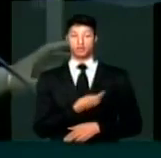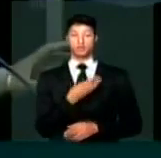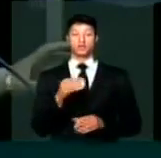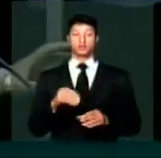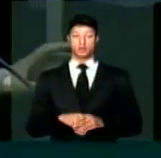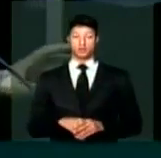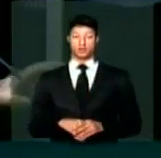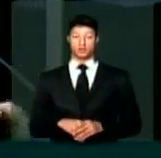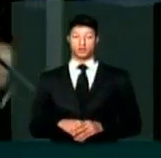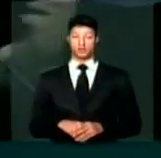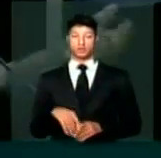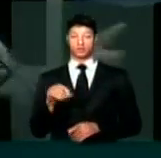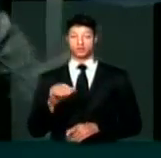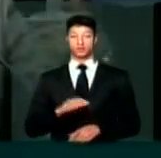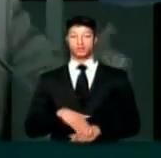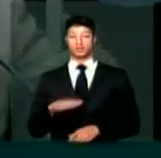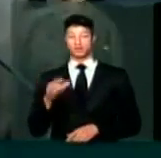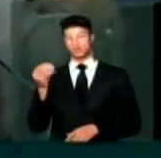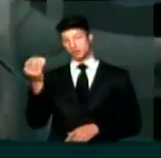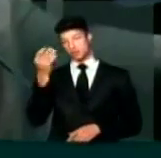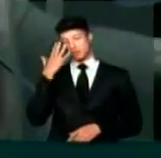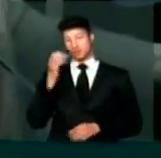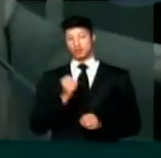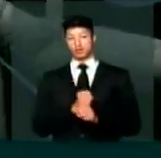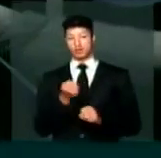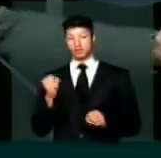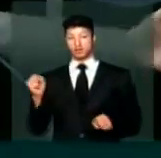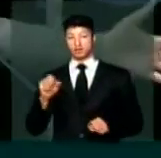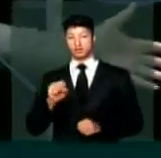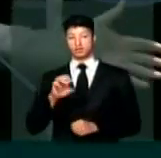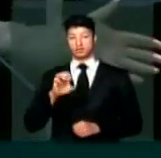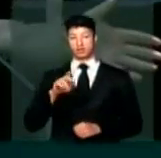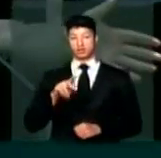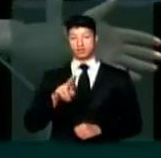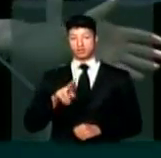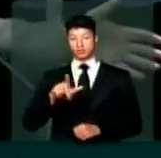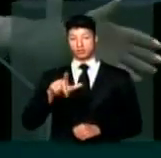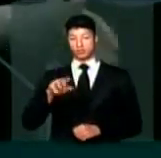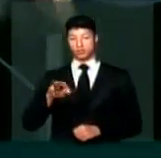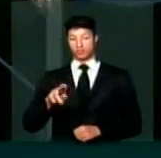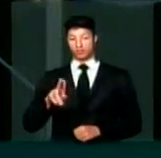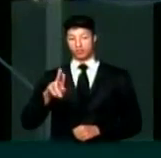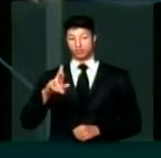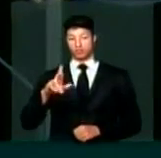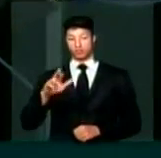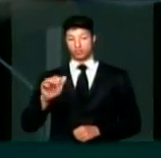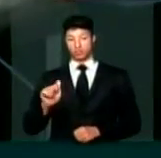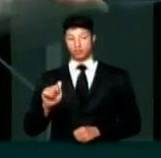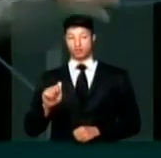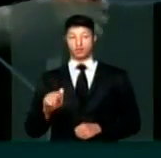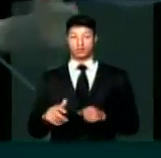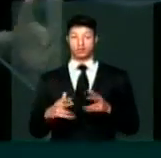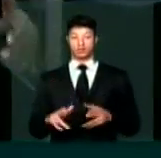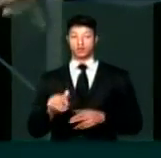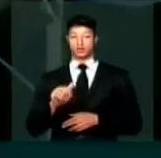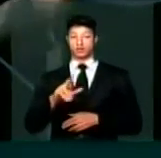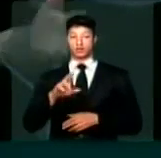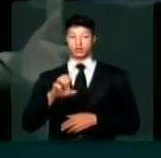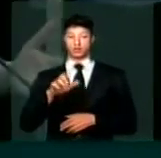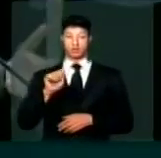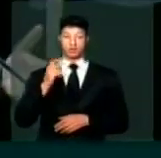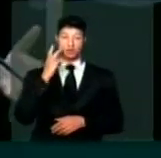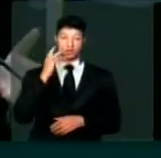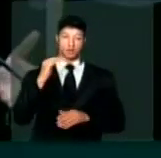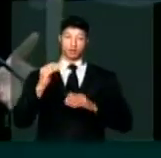das reservas, que mais se revelam como grandes sepulturas do que áreas para